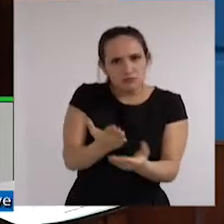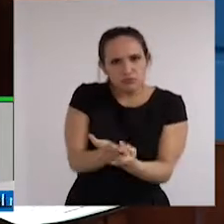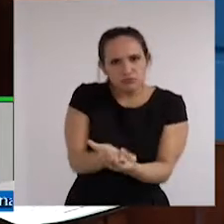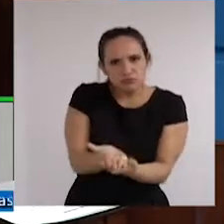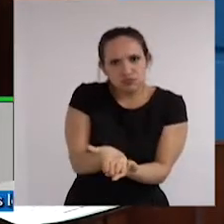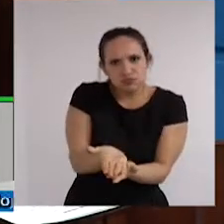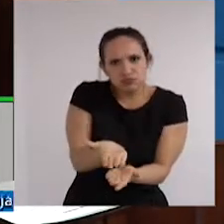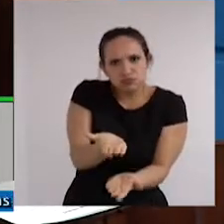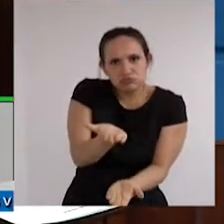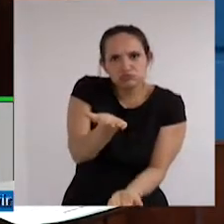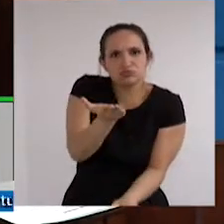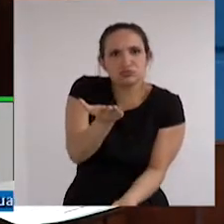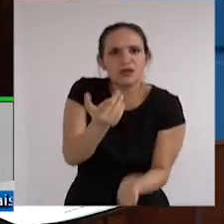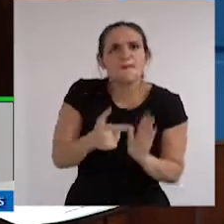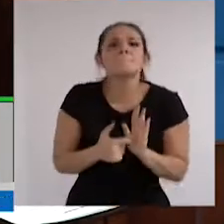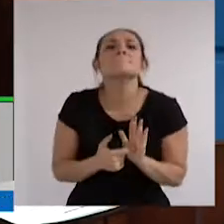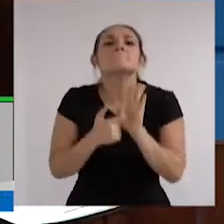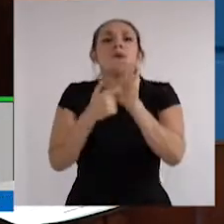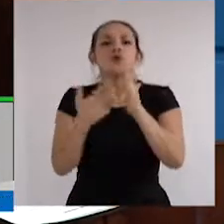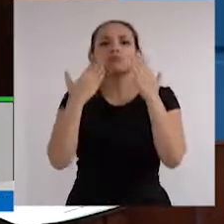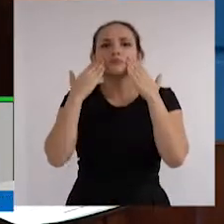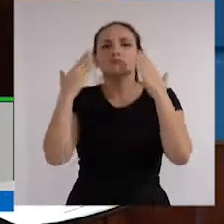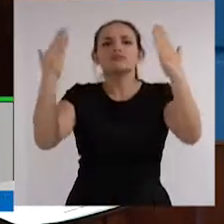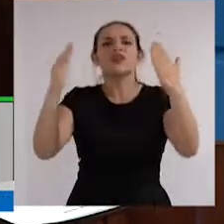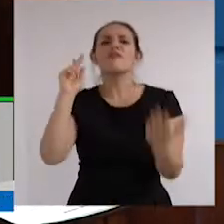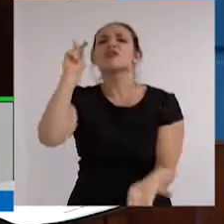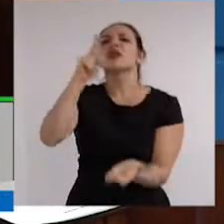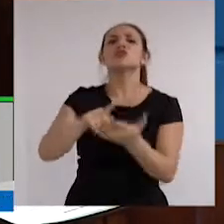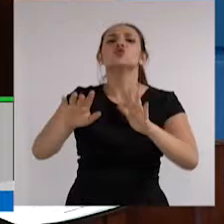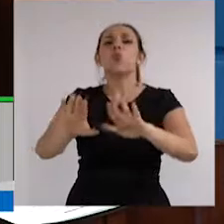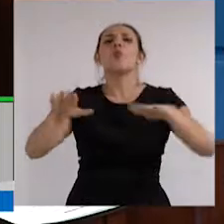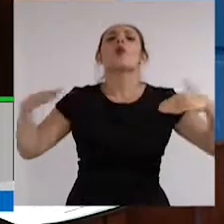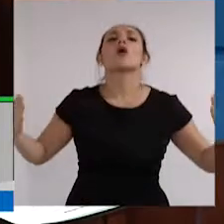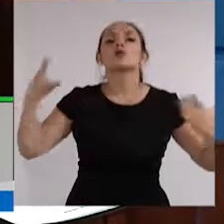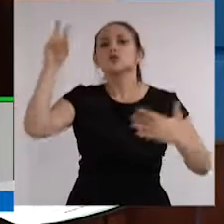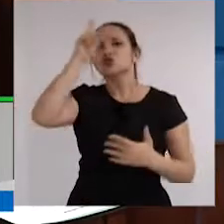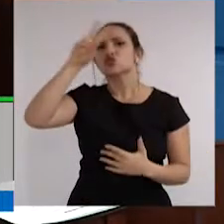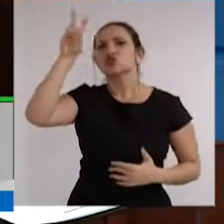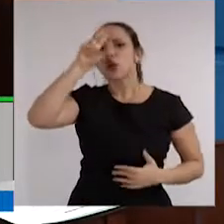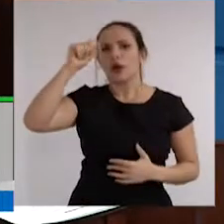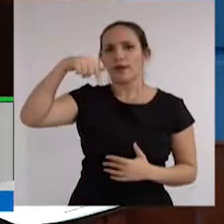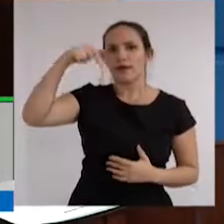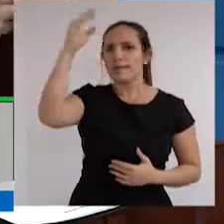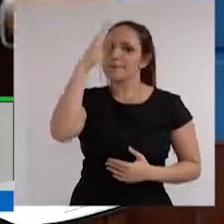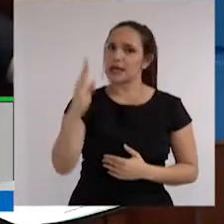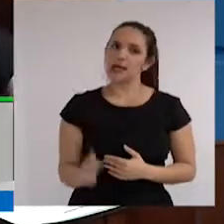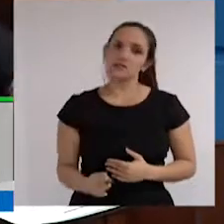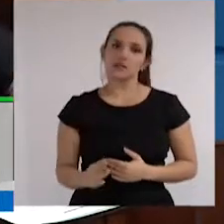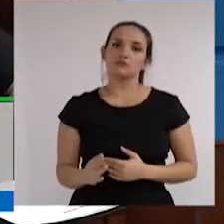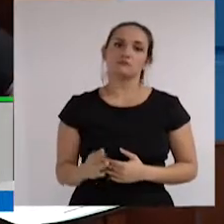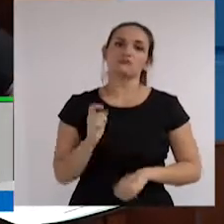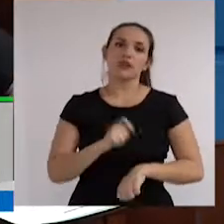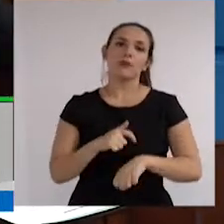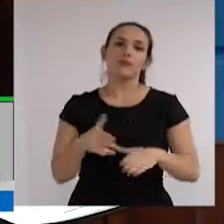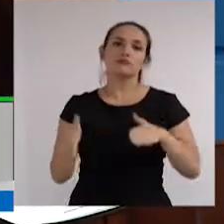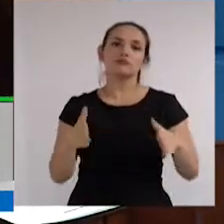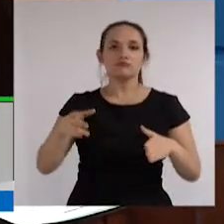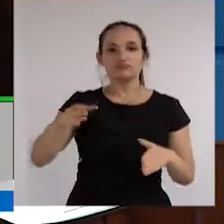período para o povo conhecer a real história, né, do nosso país naquele